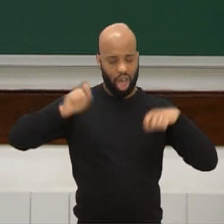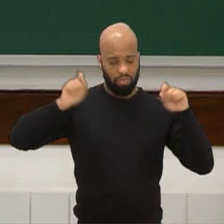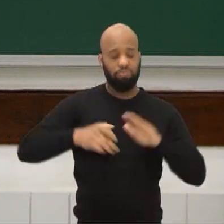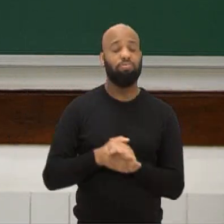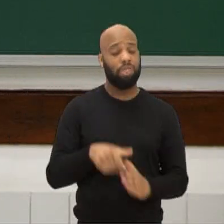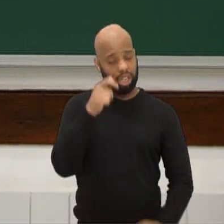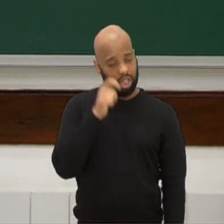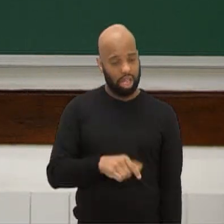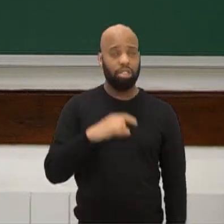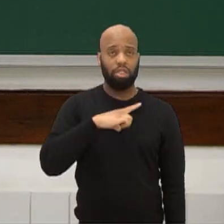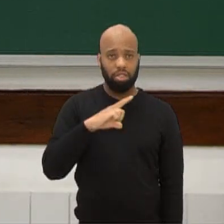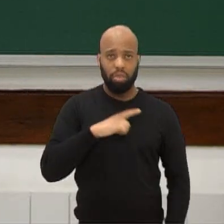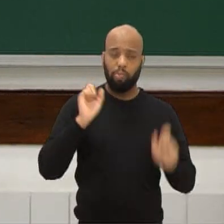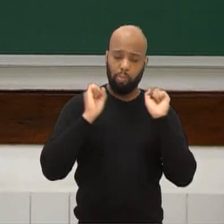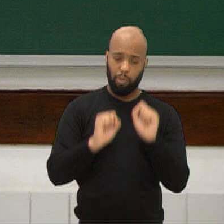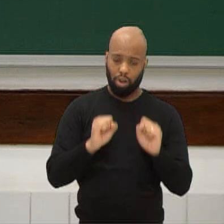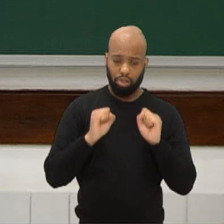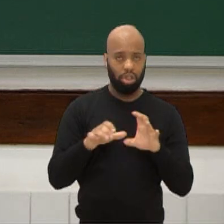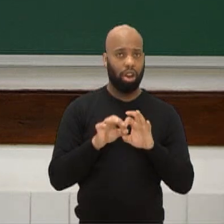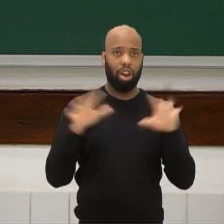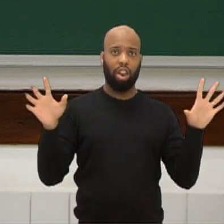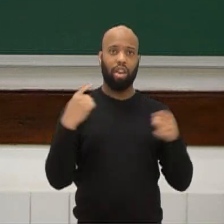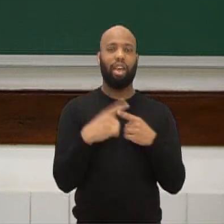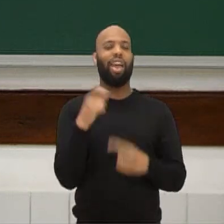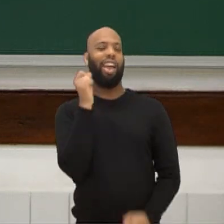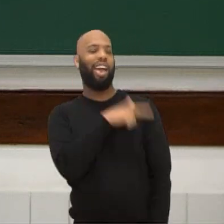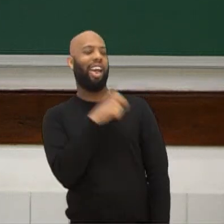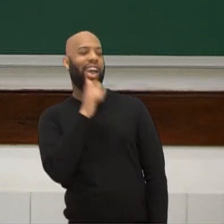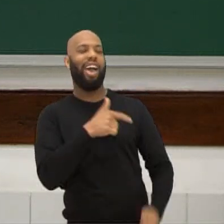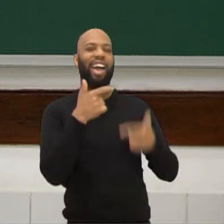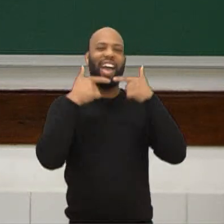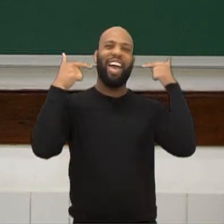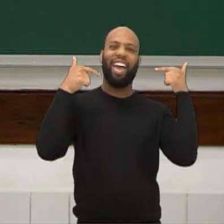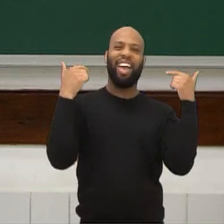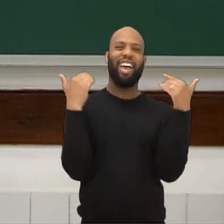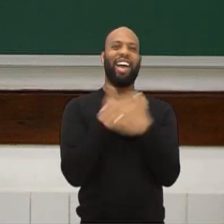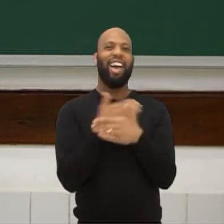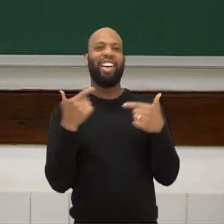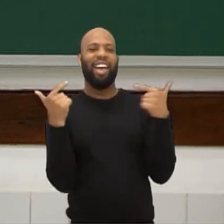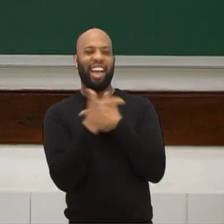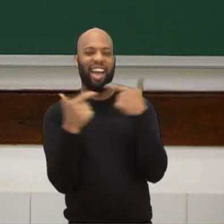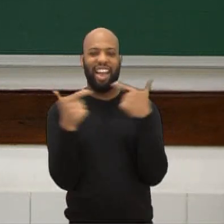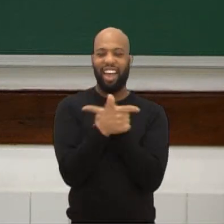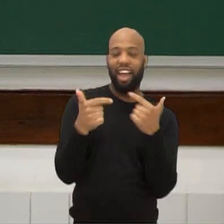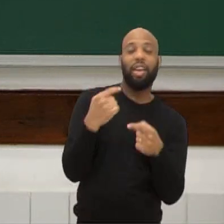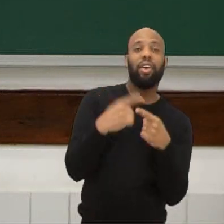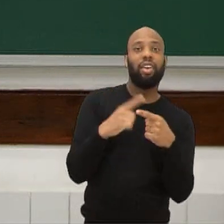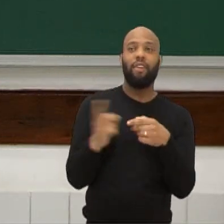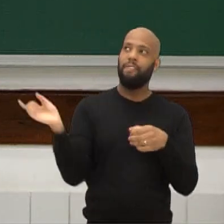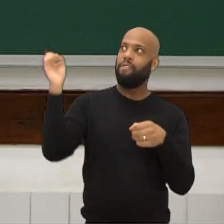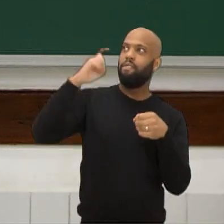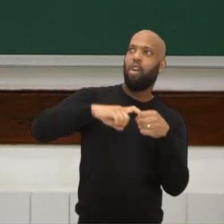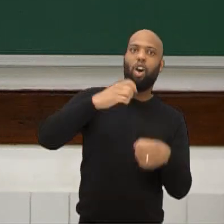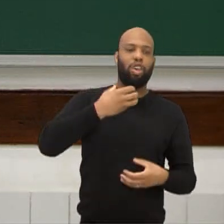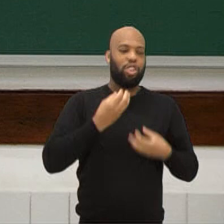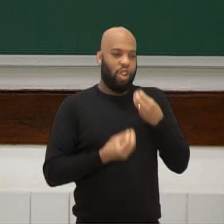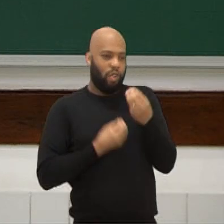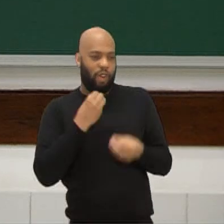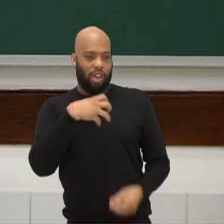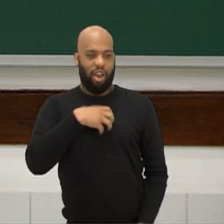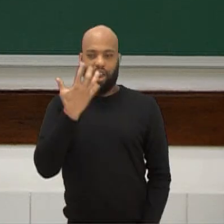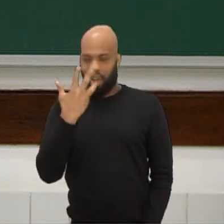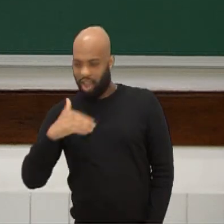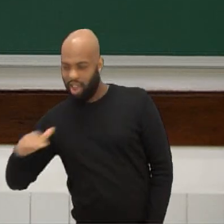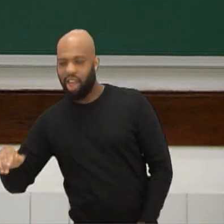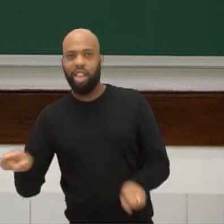se interessa por esse tipo de apresentação, ele se diverte assistindo, né? Ele volta lá o pensamento dele na infância, ele entra